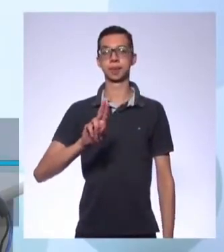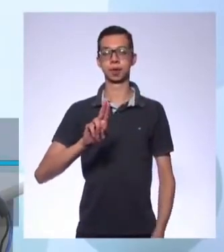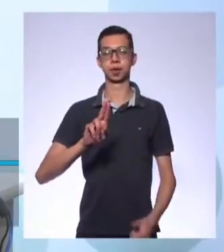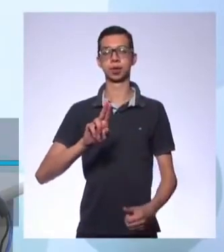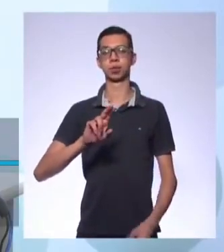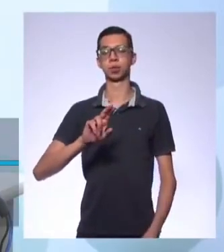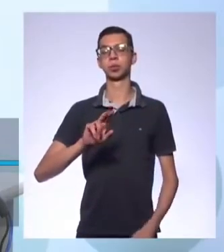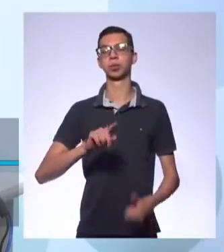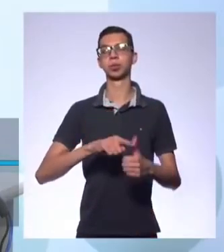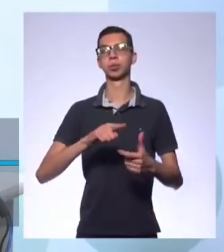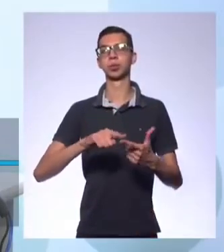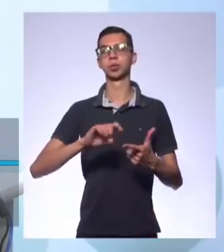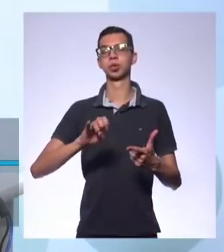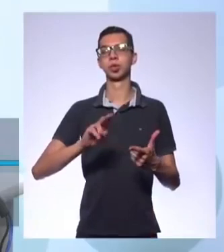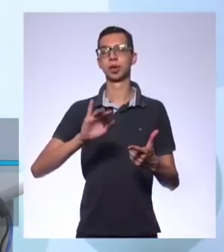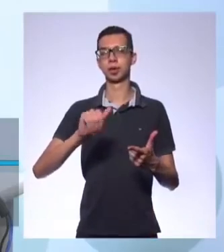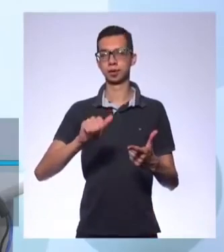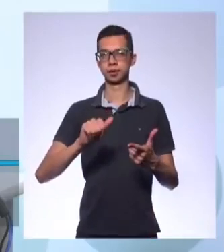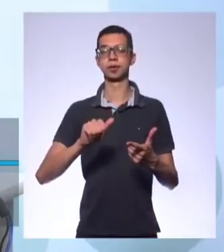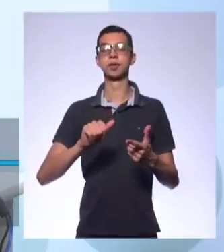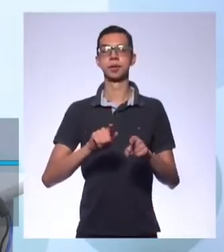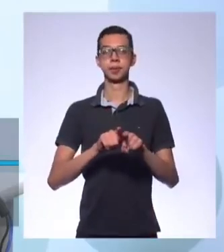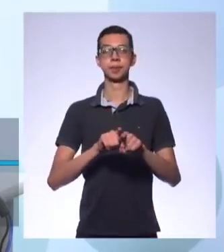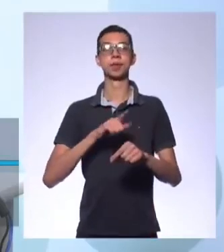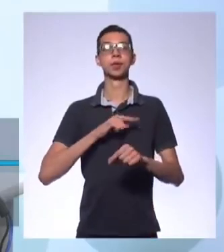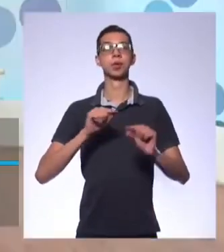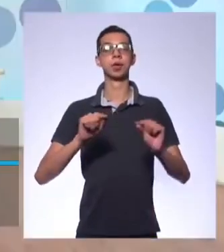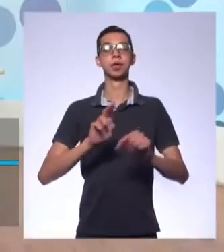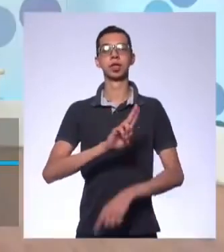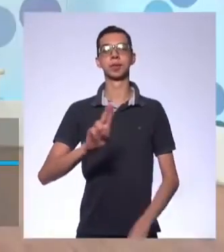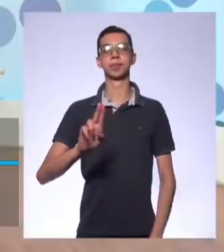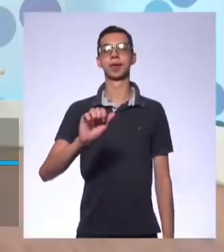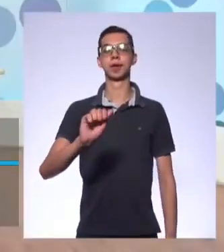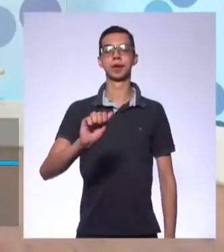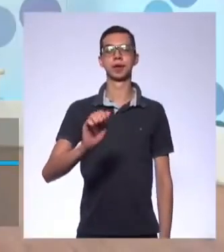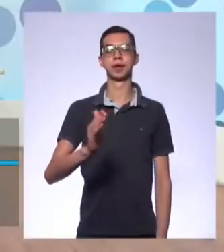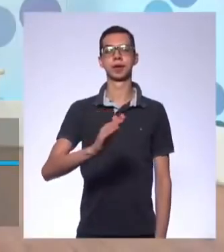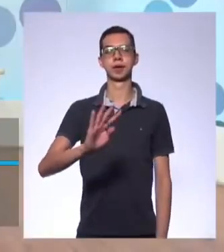Megera Domada e traz a Tempestade.